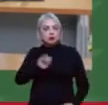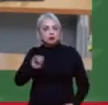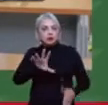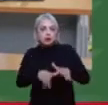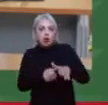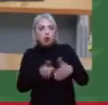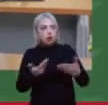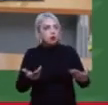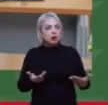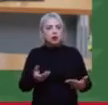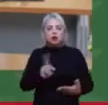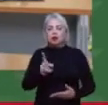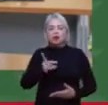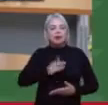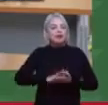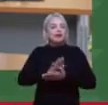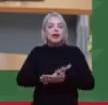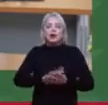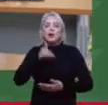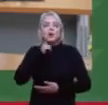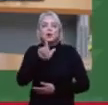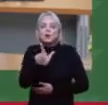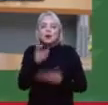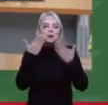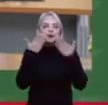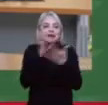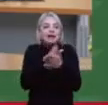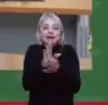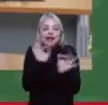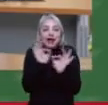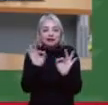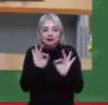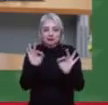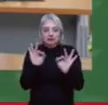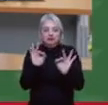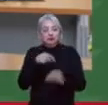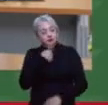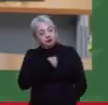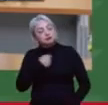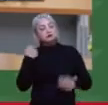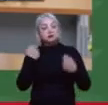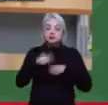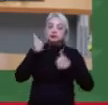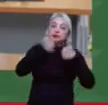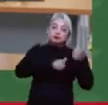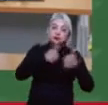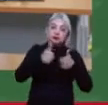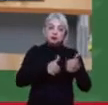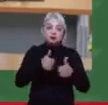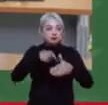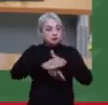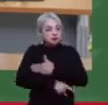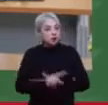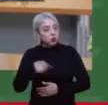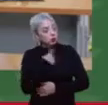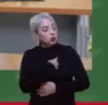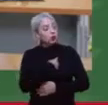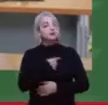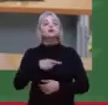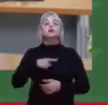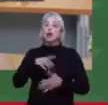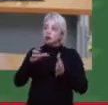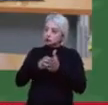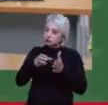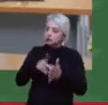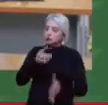fraude ou não. E ele não conseguiu apresentar. Então, isso nós precisamos avaliar com profundidade, e o nosso partido, Gleisi, já